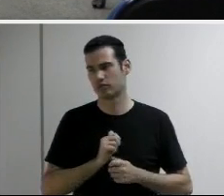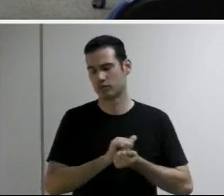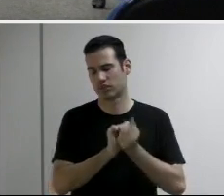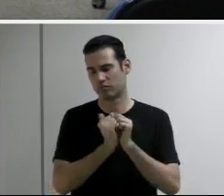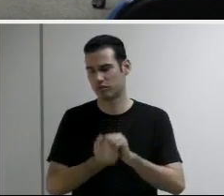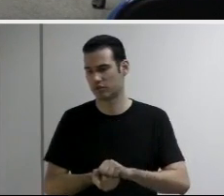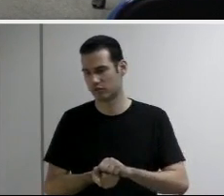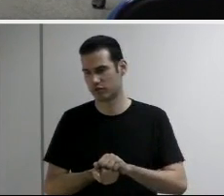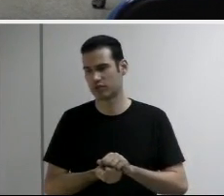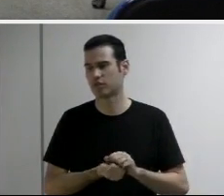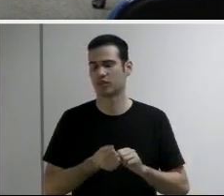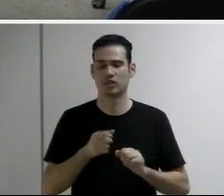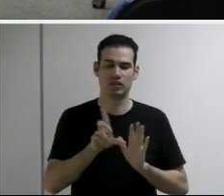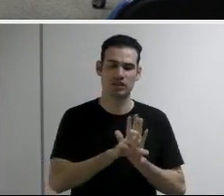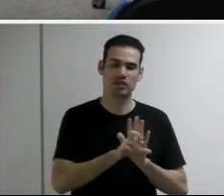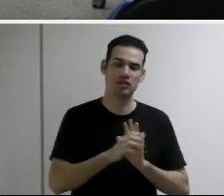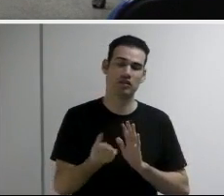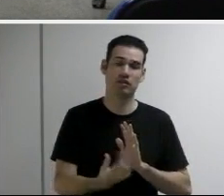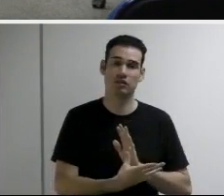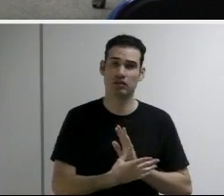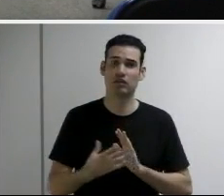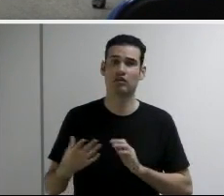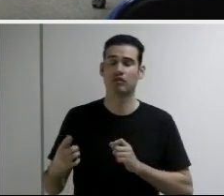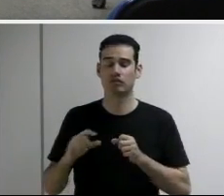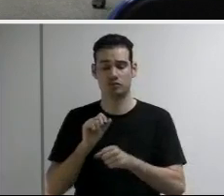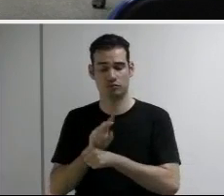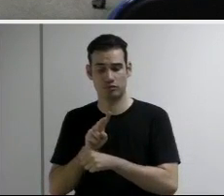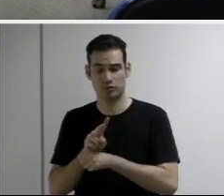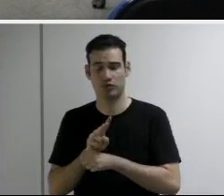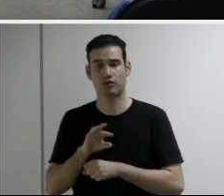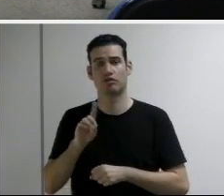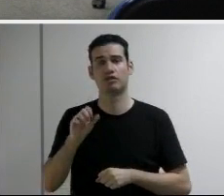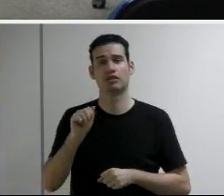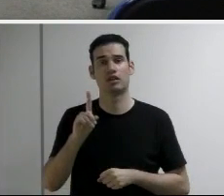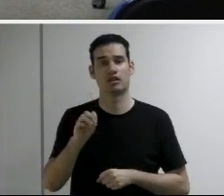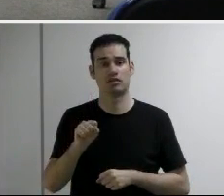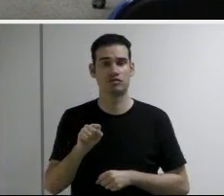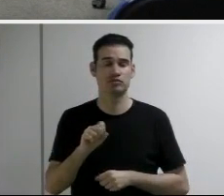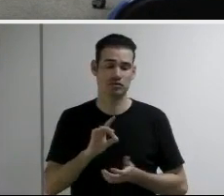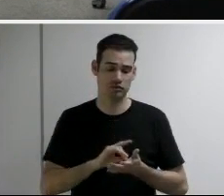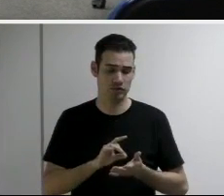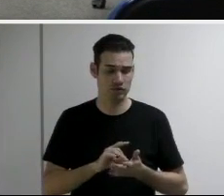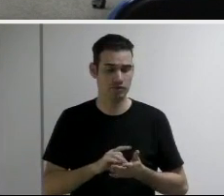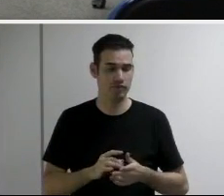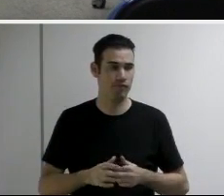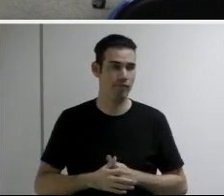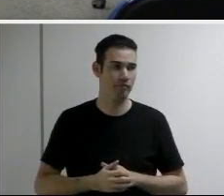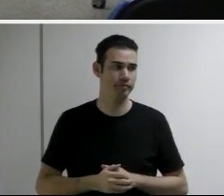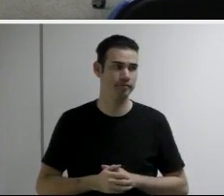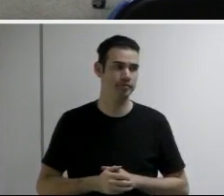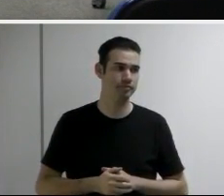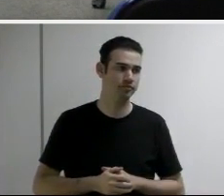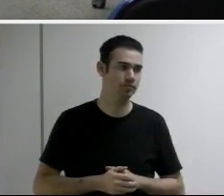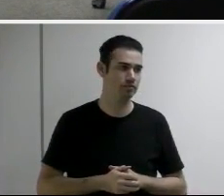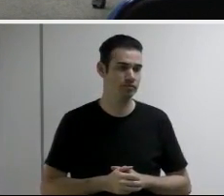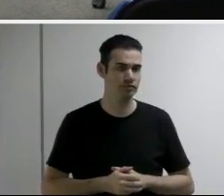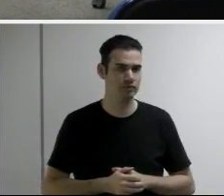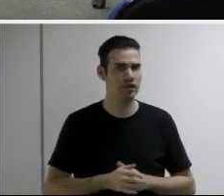recepção à nova lei de proteção de dados, né? Mas a questão do consentimento ficou em aberto, ficou diferente. Eu acredito que não está